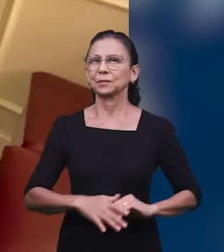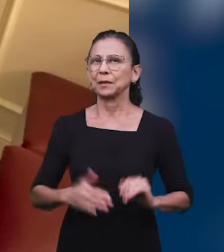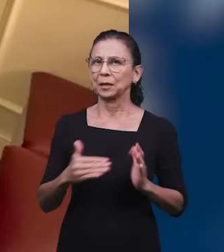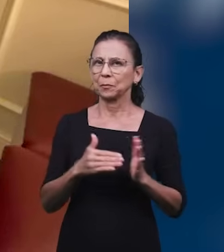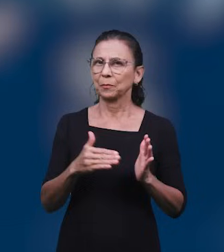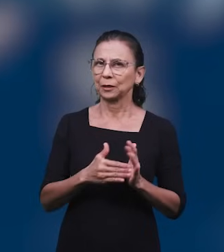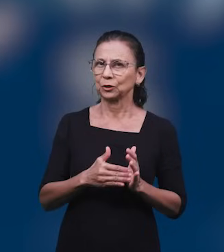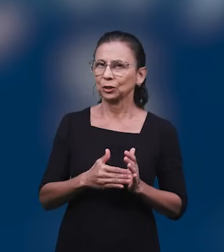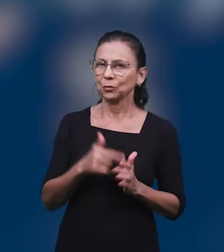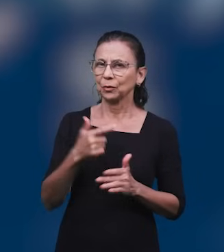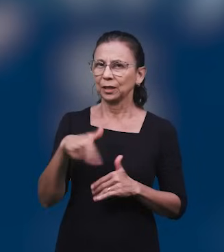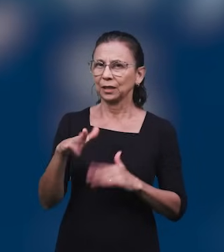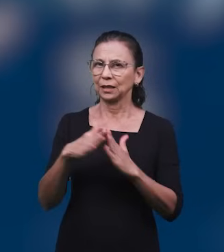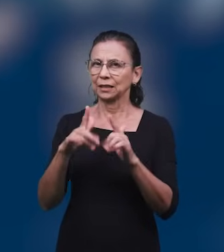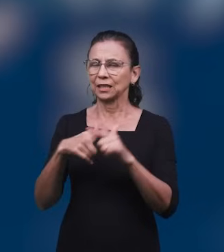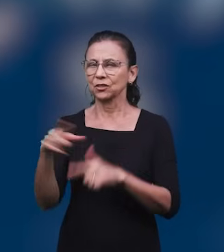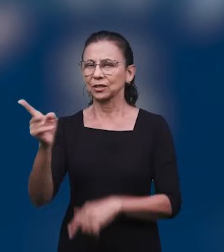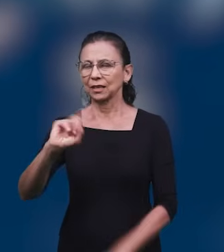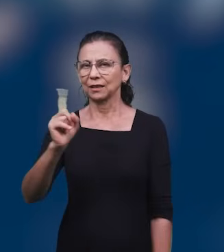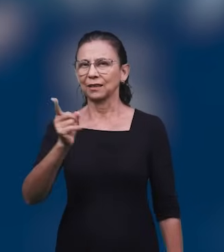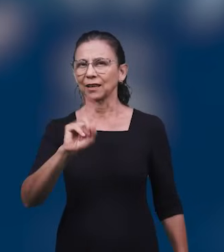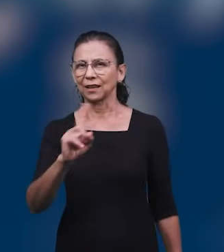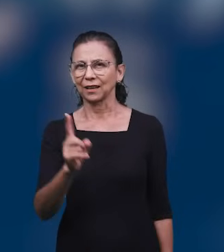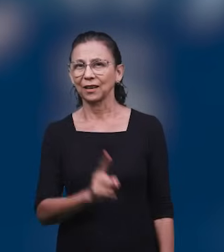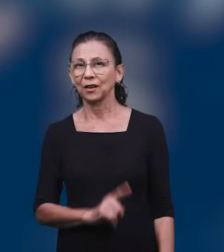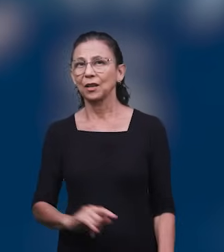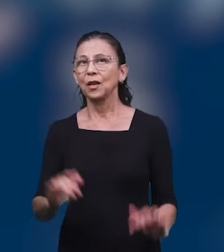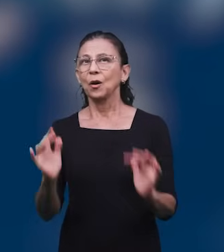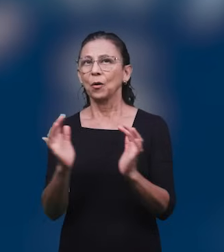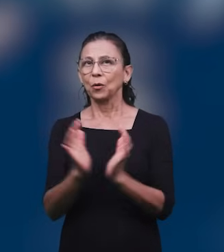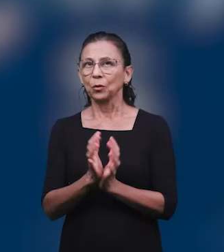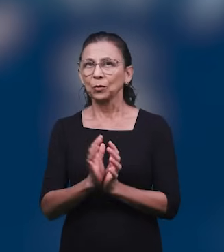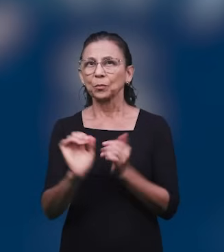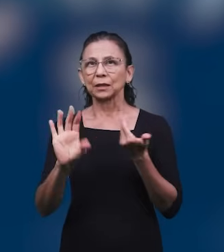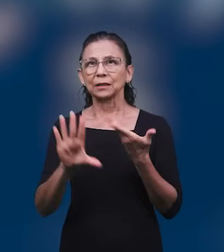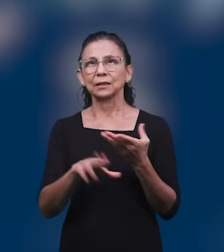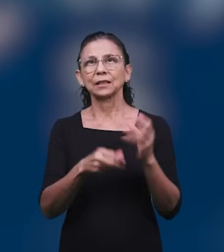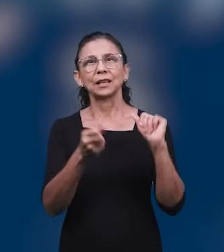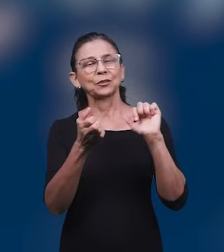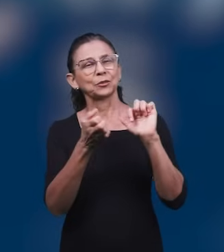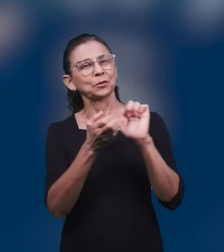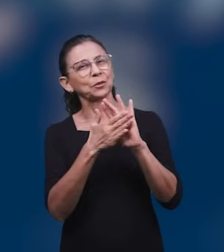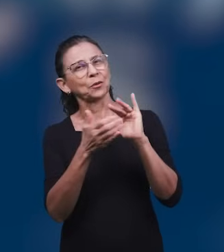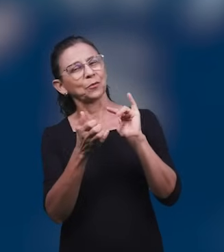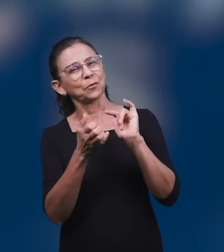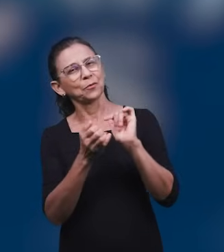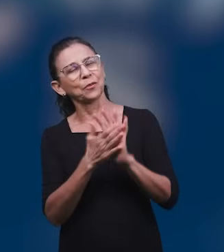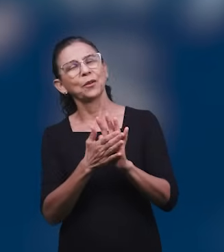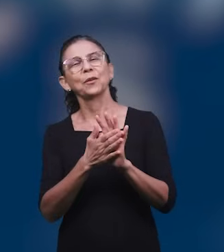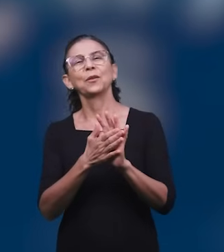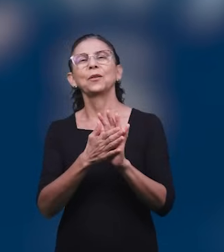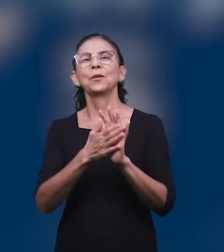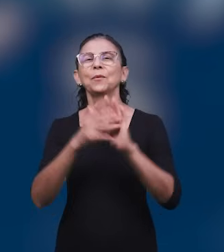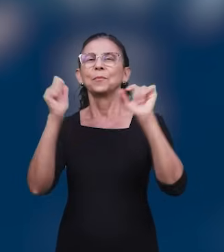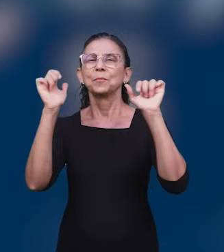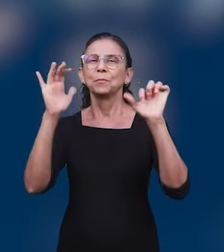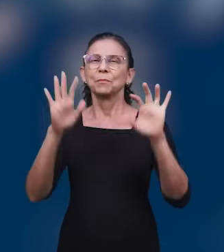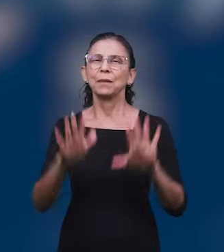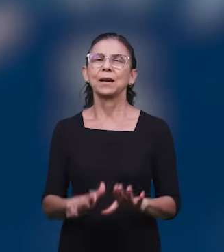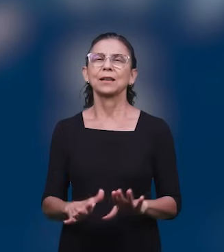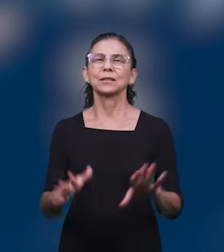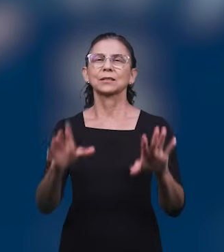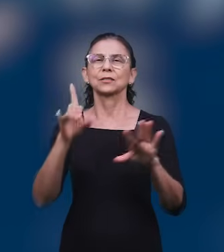e alegria. Ali, as CIAs louvaram ao nome do Senhor e juntas contaram a todos a bênção que o nosso Deus